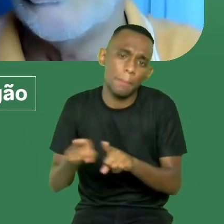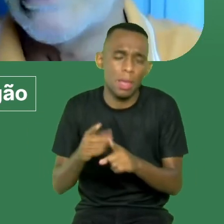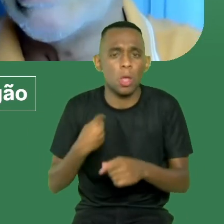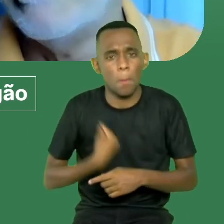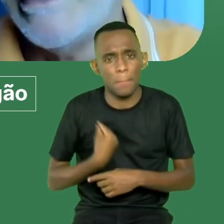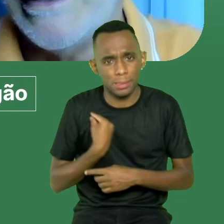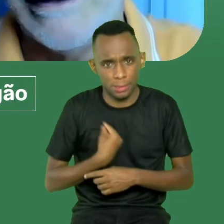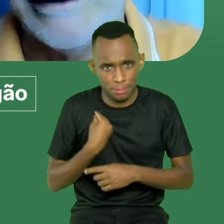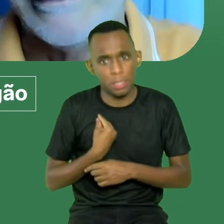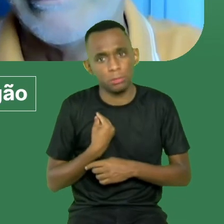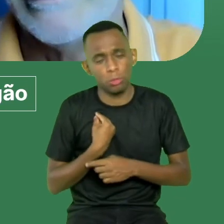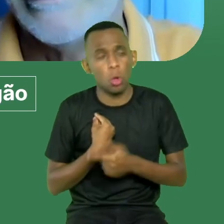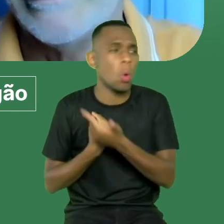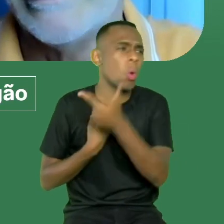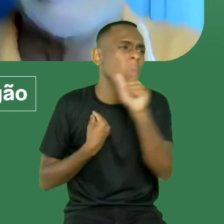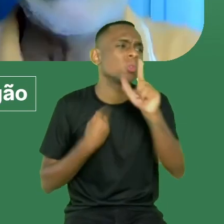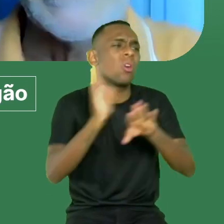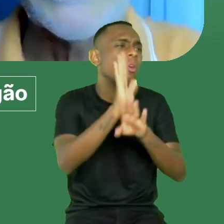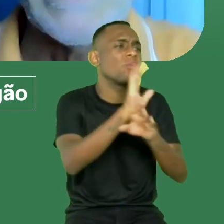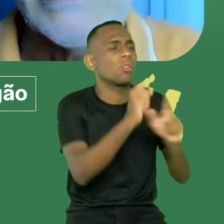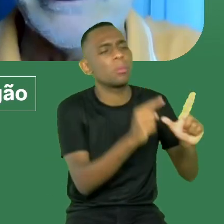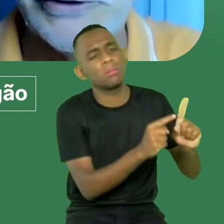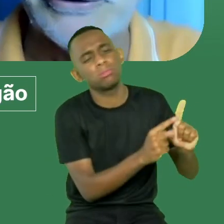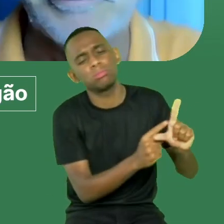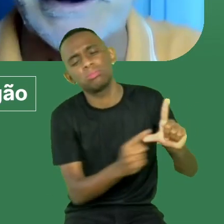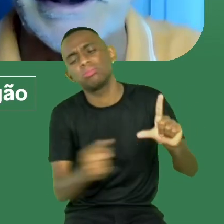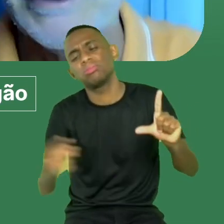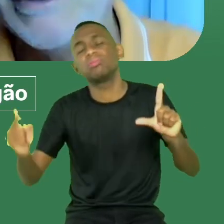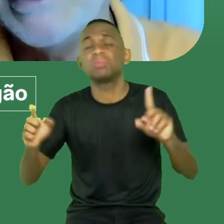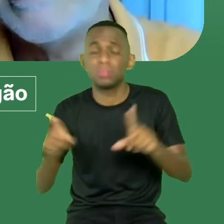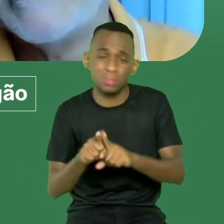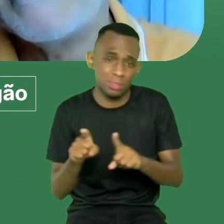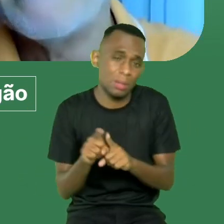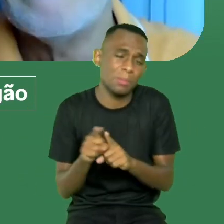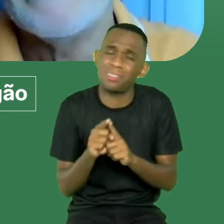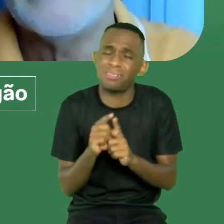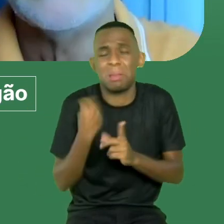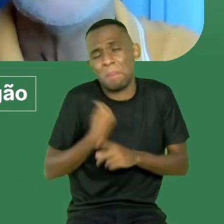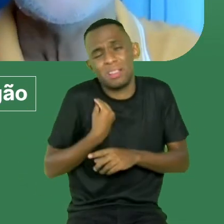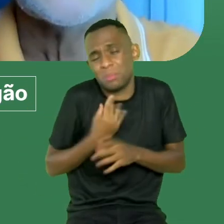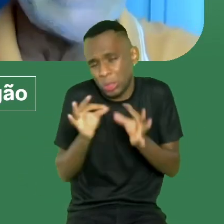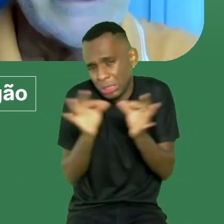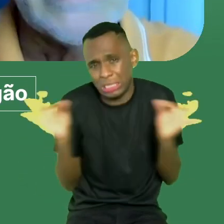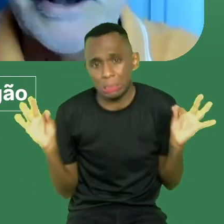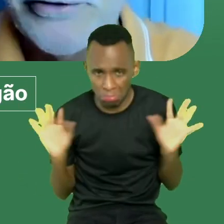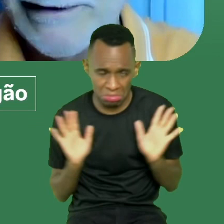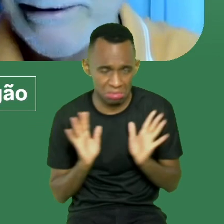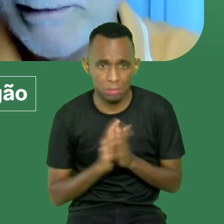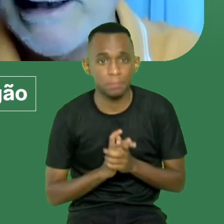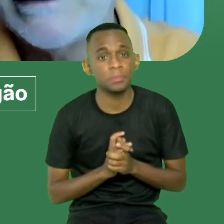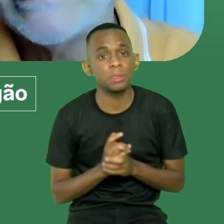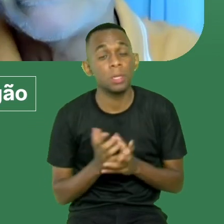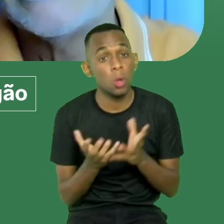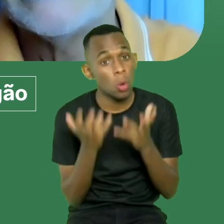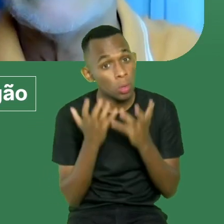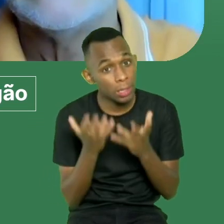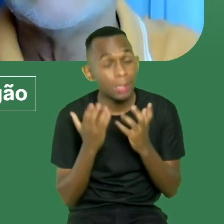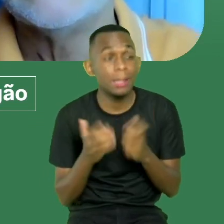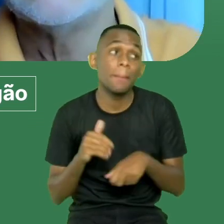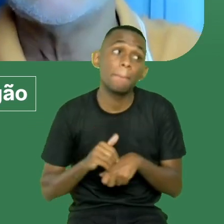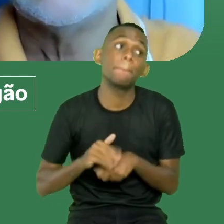um outro longa também, assim, participação muito pequenininha. Eu gostaria até de fazer